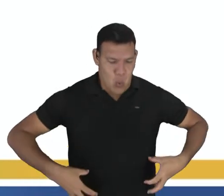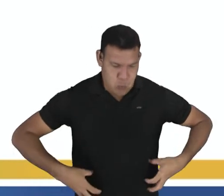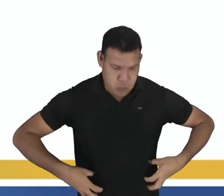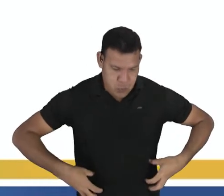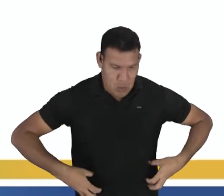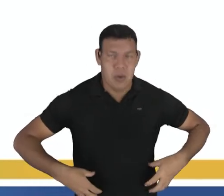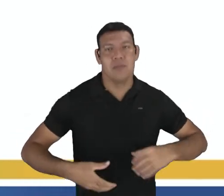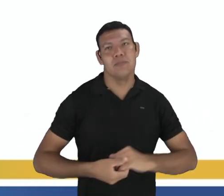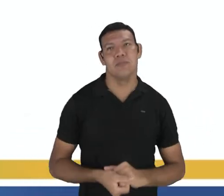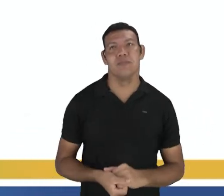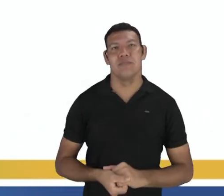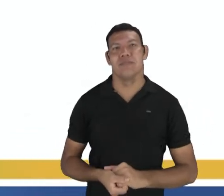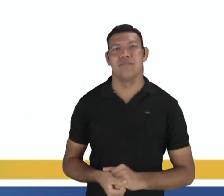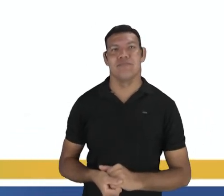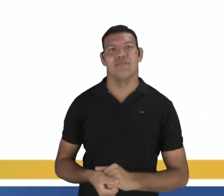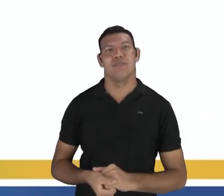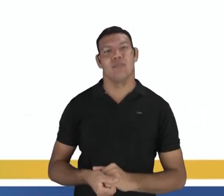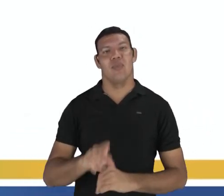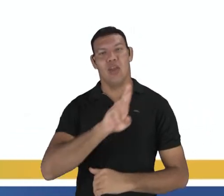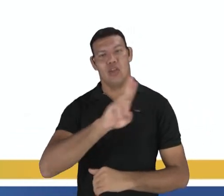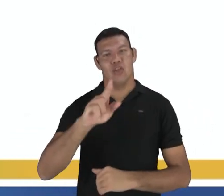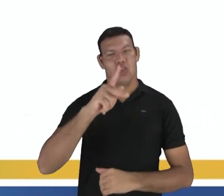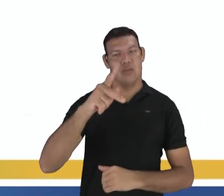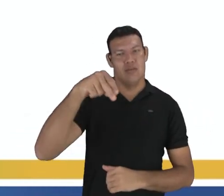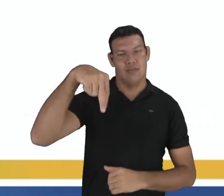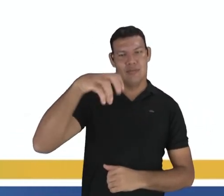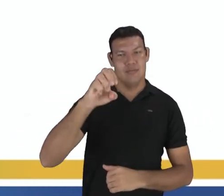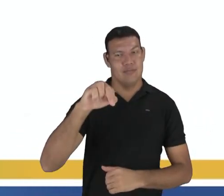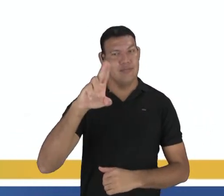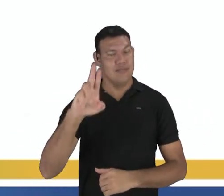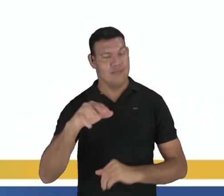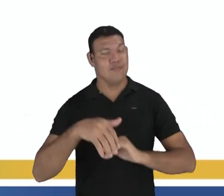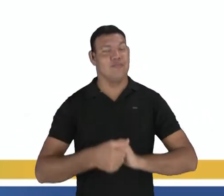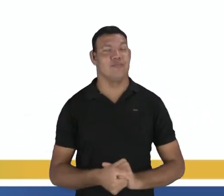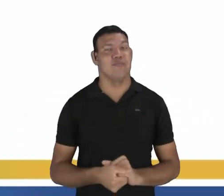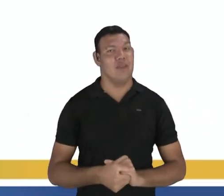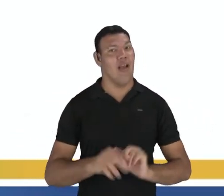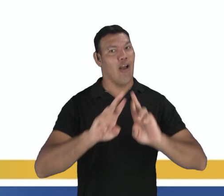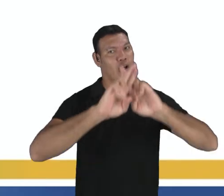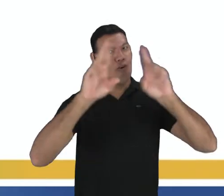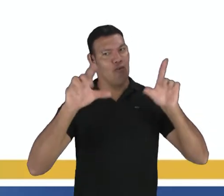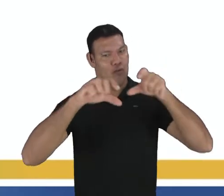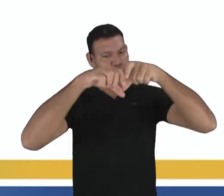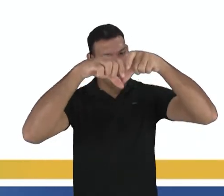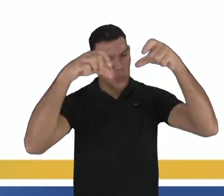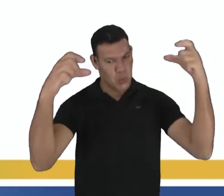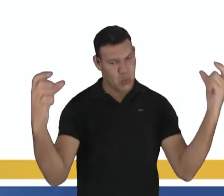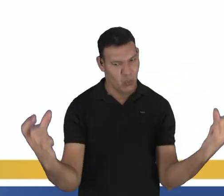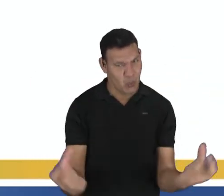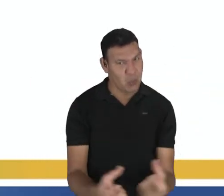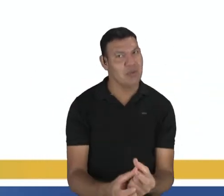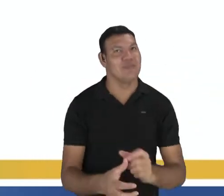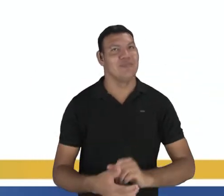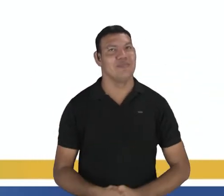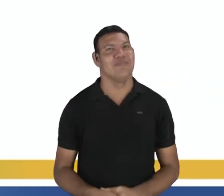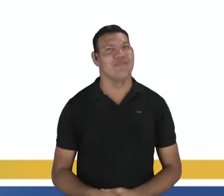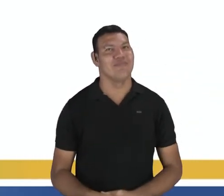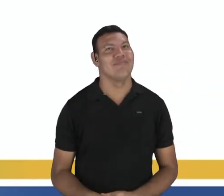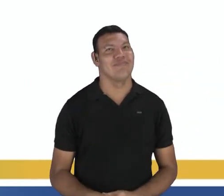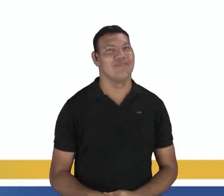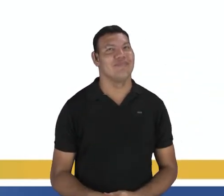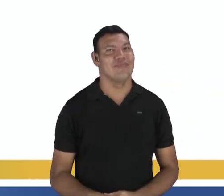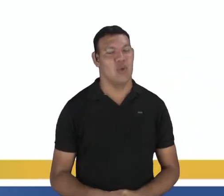crescendo as gordurinhas aqui. E aí nós chamamos de pneu. Tem vários significados. Mas olha aí o outro. Eu adoro